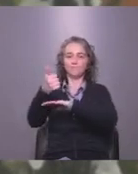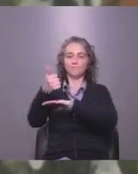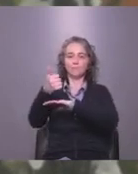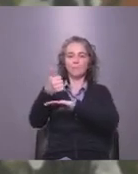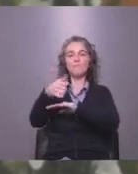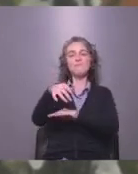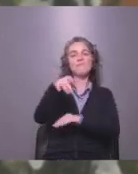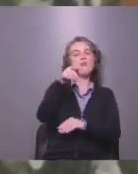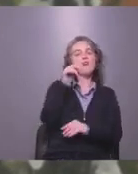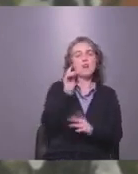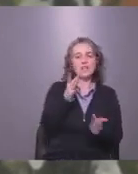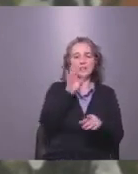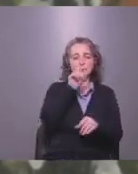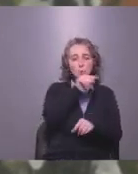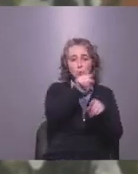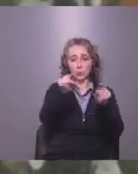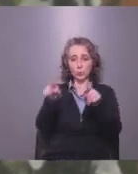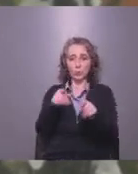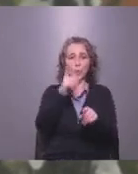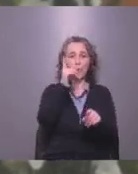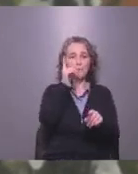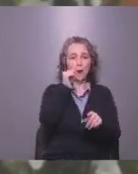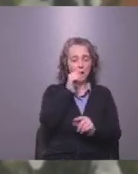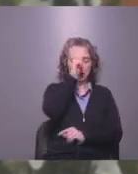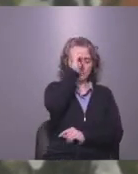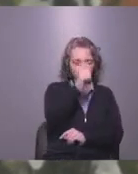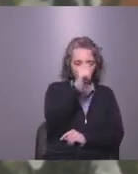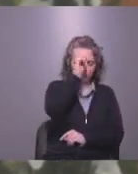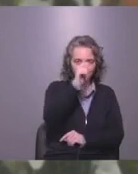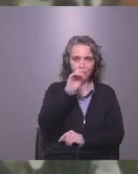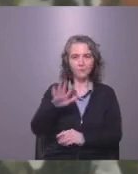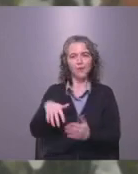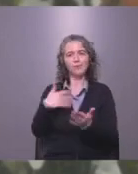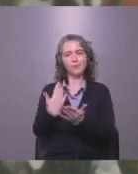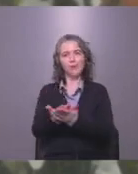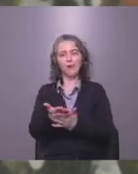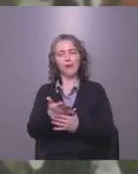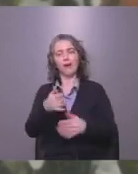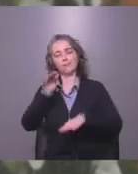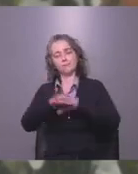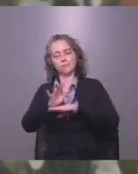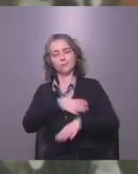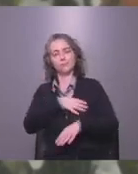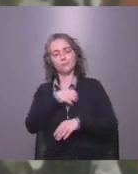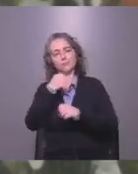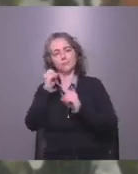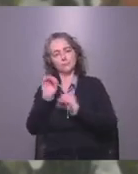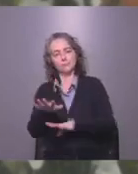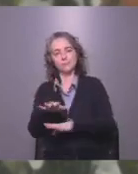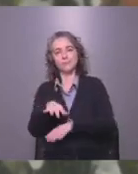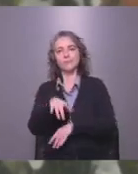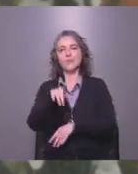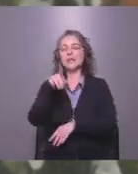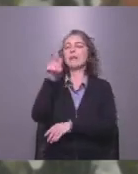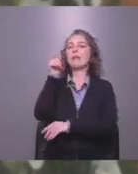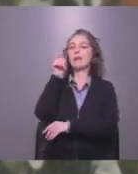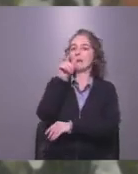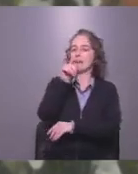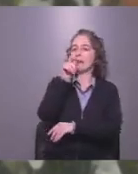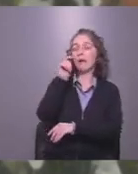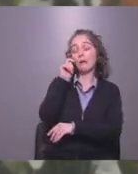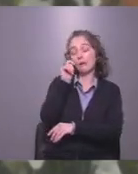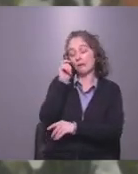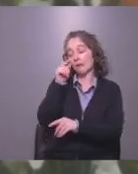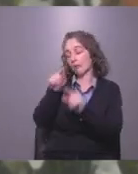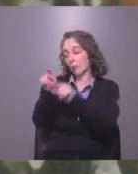Quem honra seu pai obtém o perdão dos pecados e acumula um tesouro quem honra sua mãe.